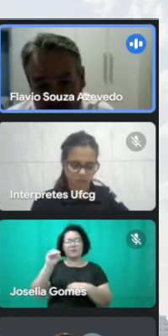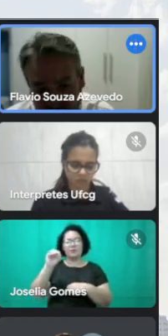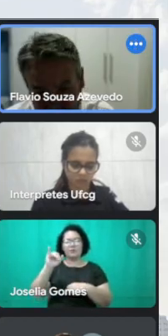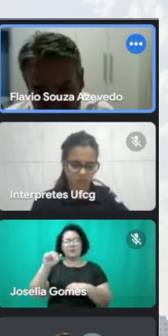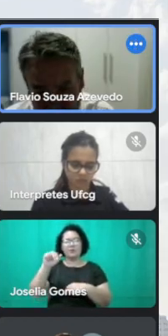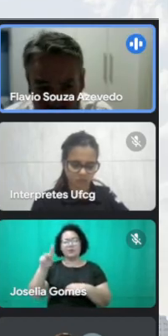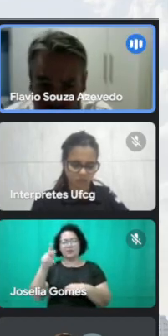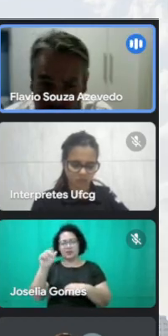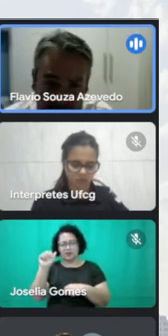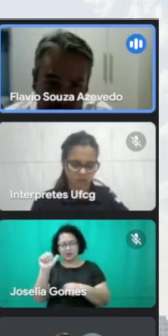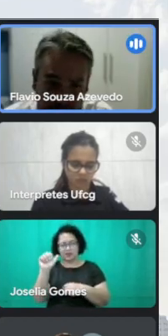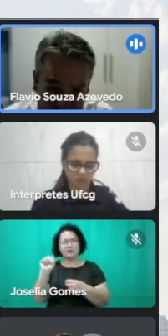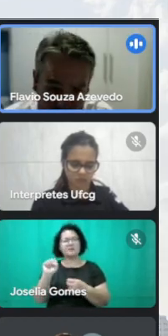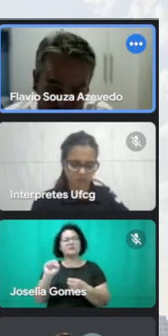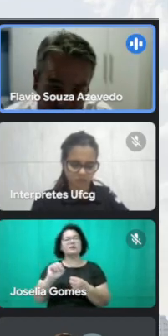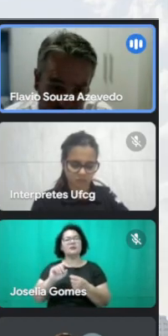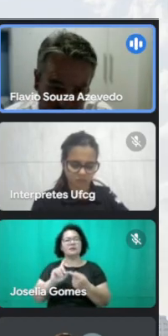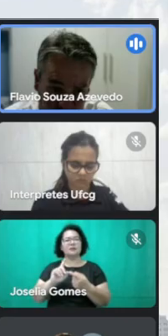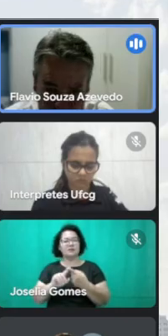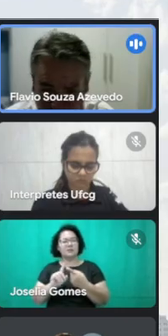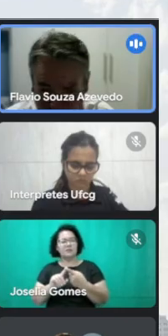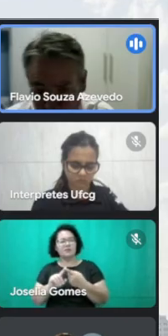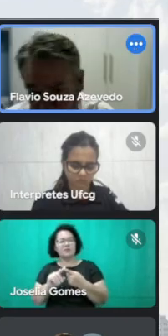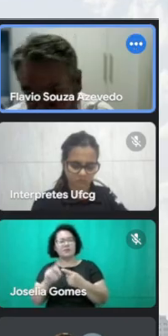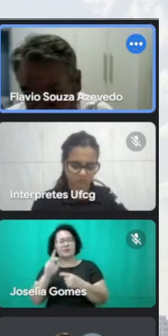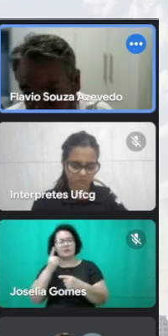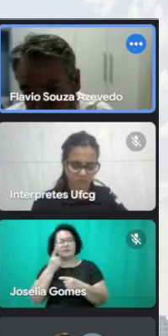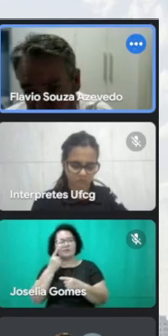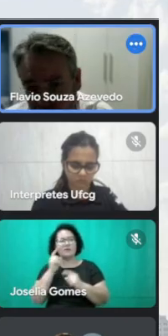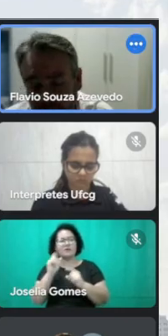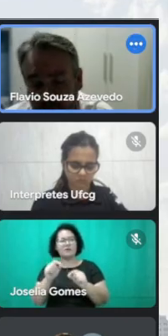né, e alguma data do passado aí que eu não sei,